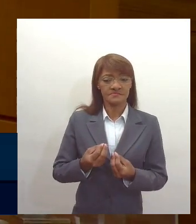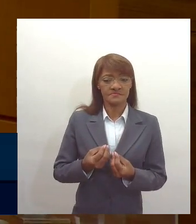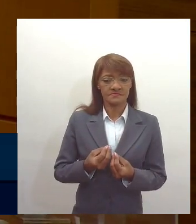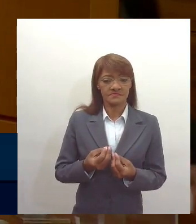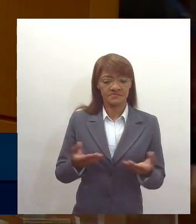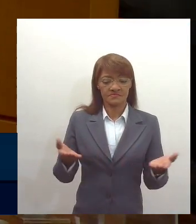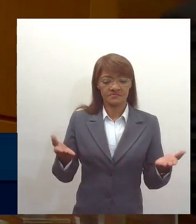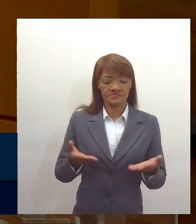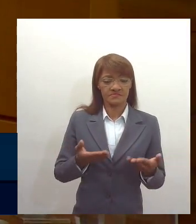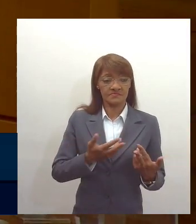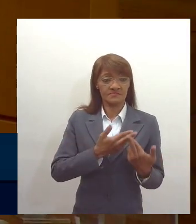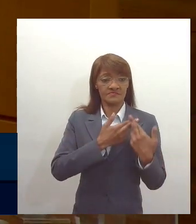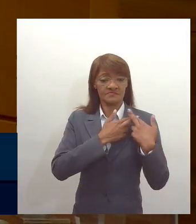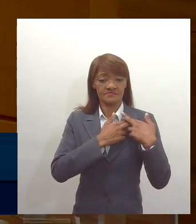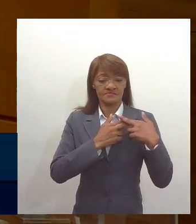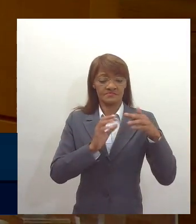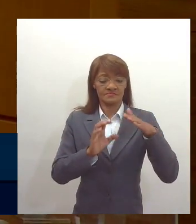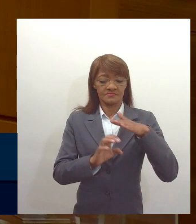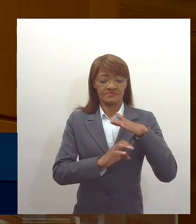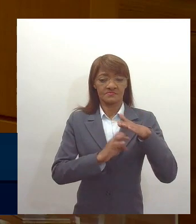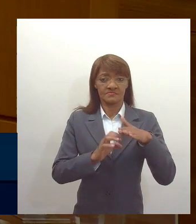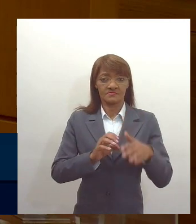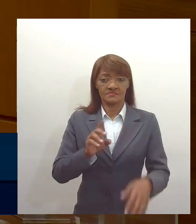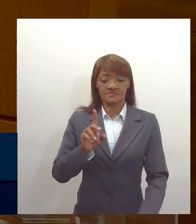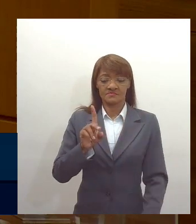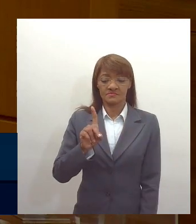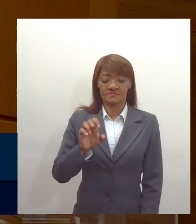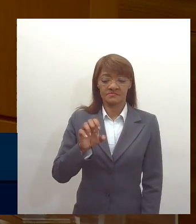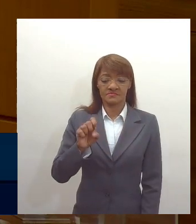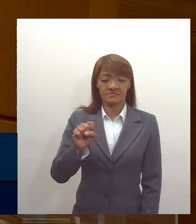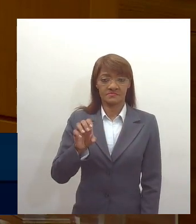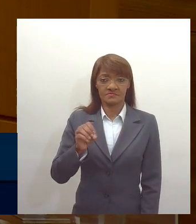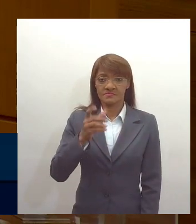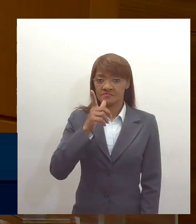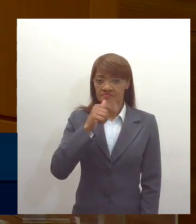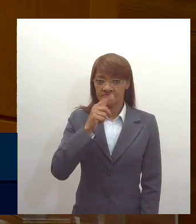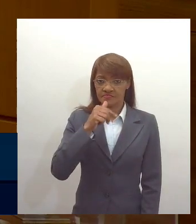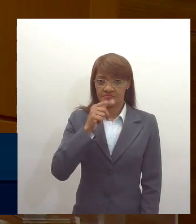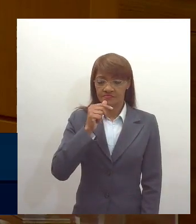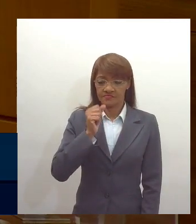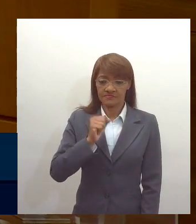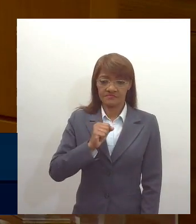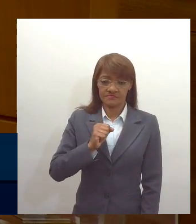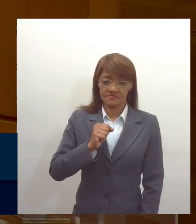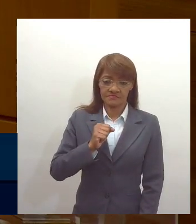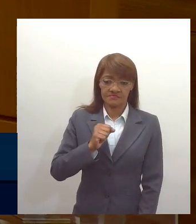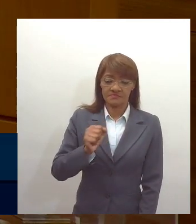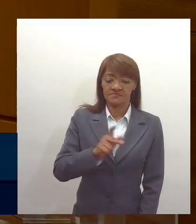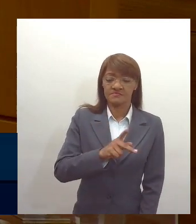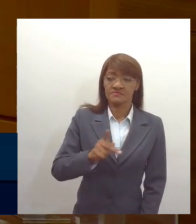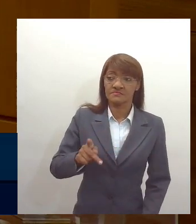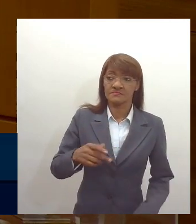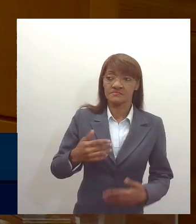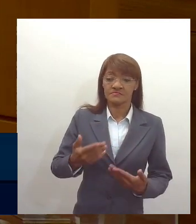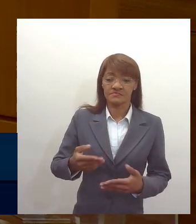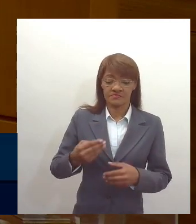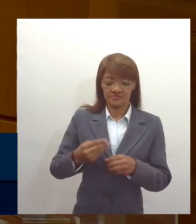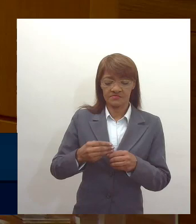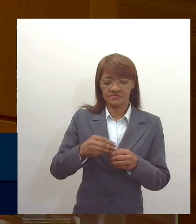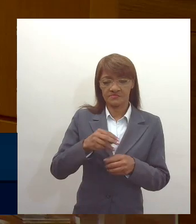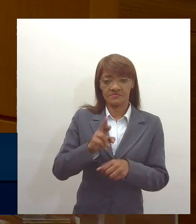a gestão da DESO, tem procedido, deputado Luizão, com o município de Ribeirópolis. Há 5